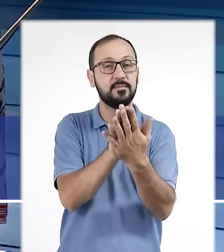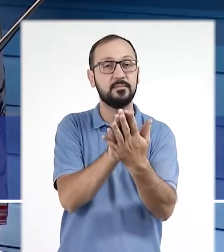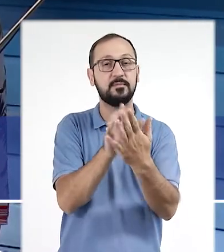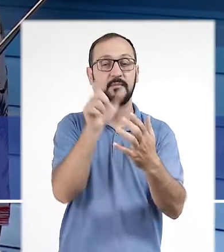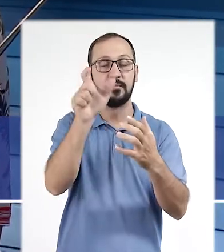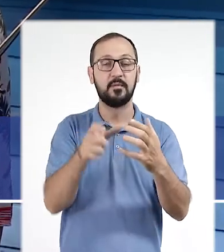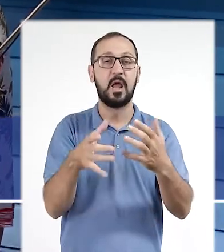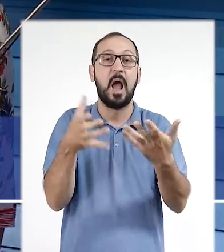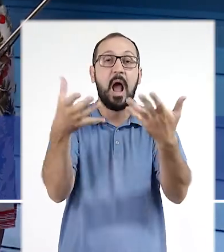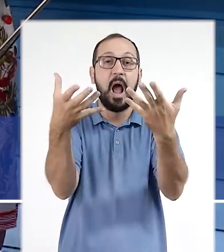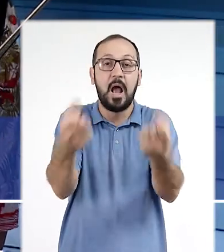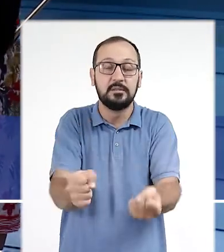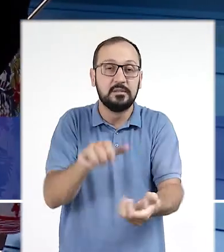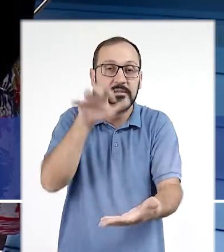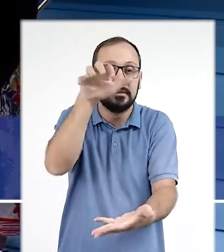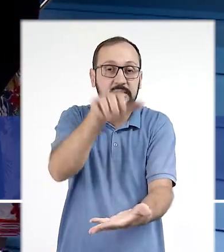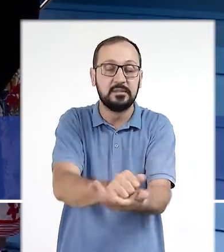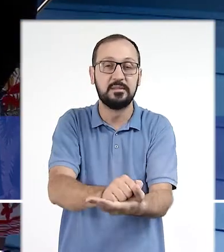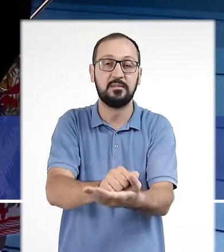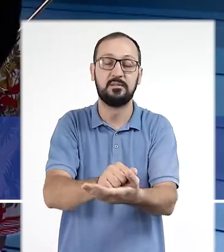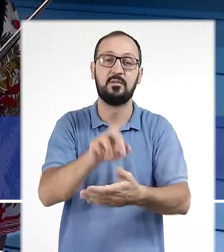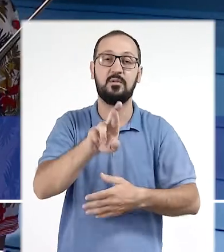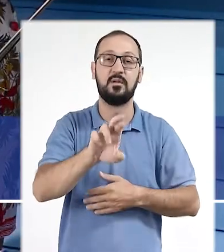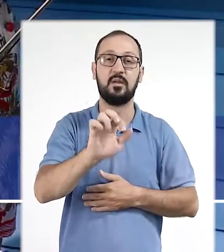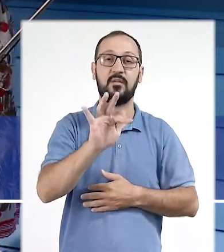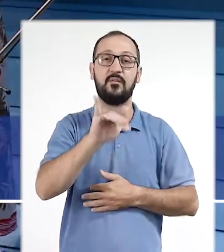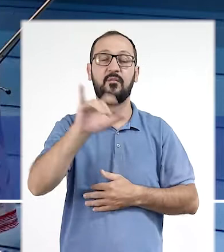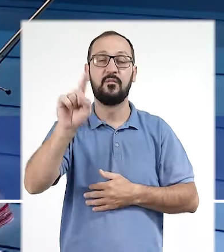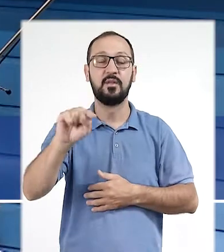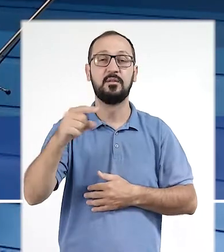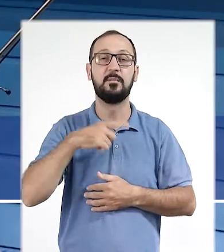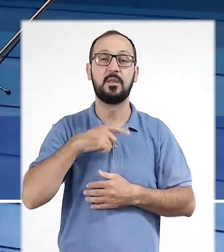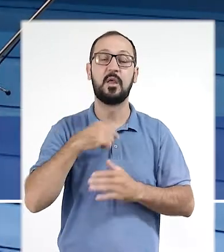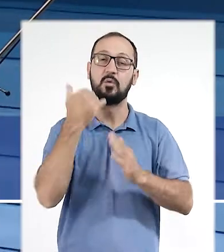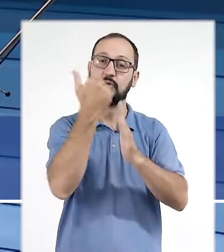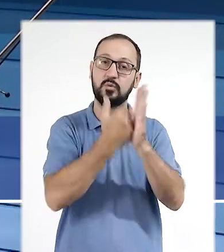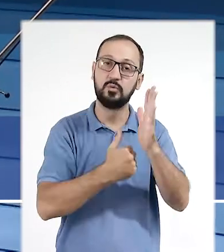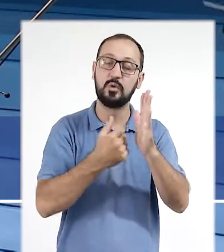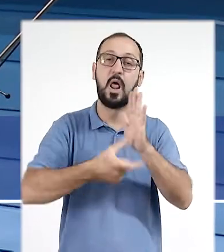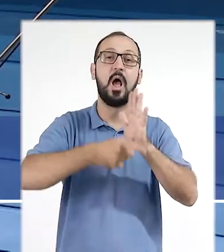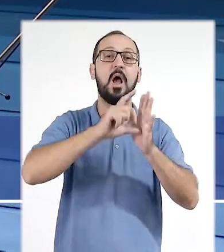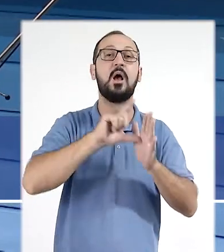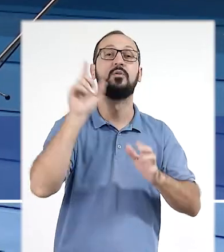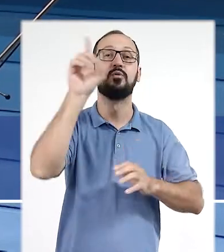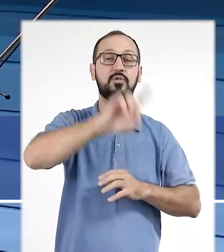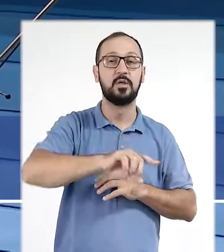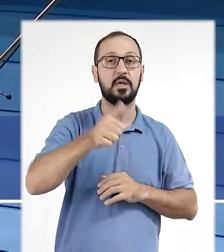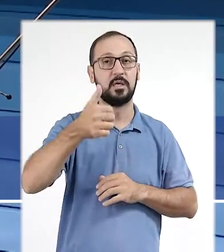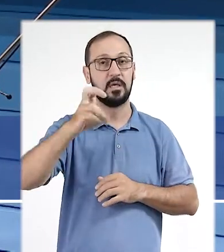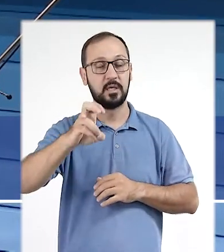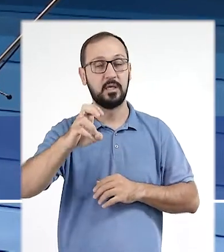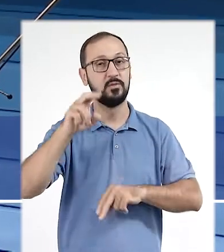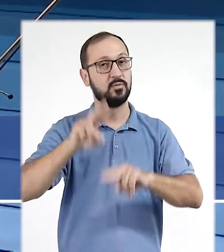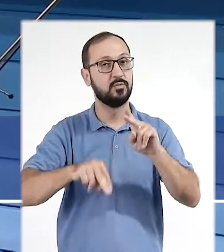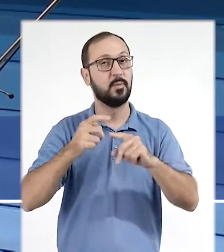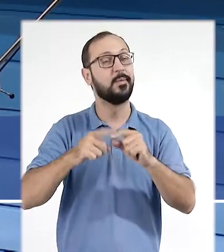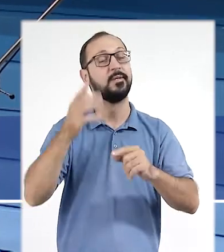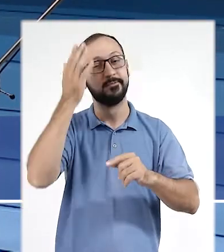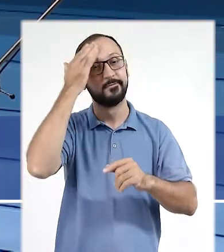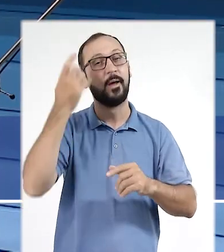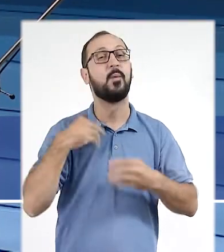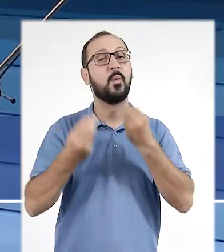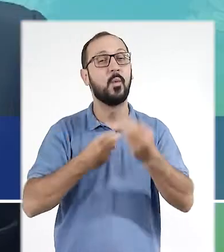lá, faça a sua adesão ao refis, faça seu pagamento, o contribuinte ganhando os descontos que tem que ganhar antes do 15 de junho. É aquela coisa